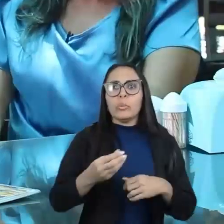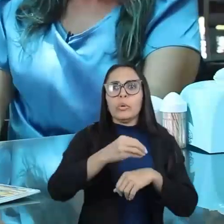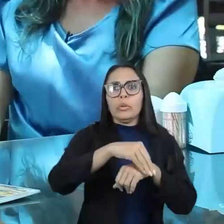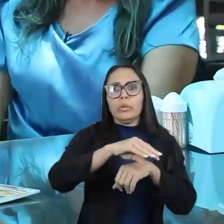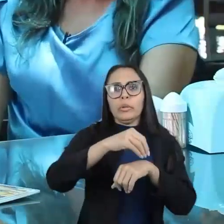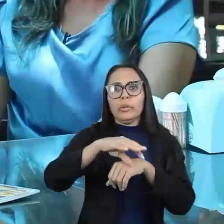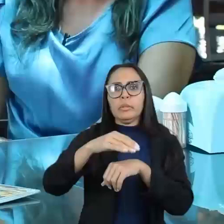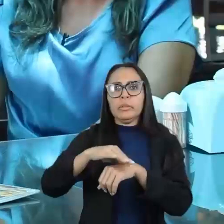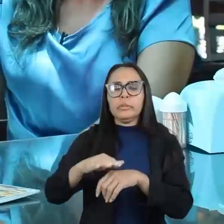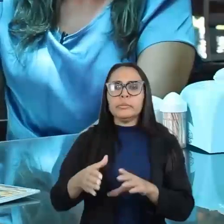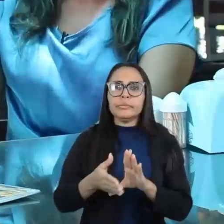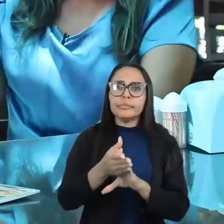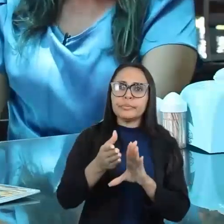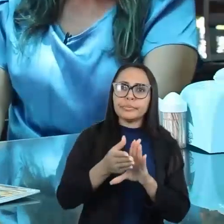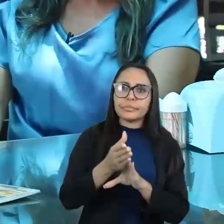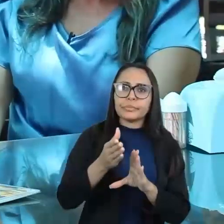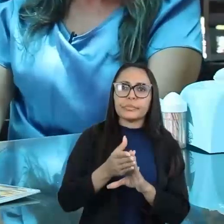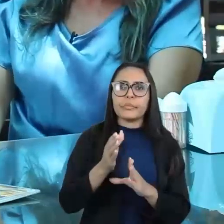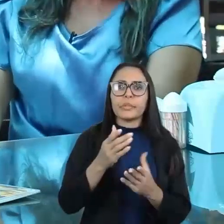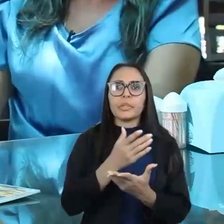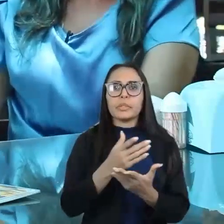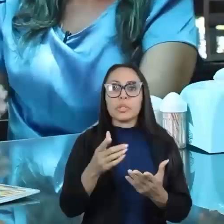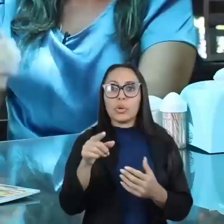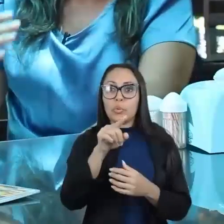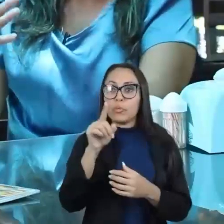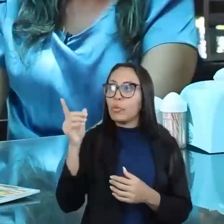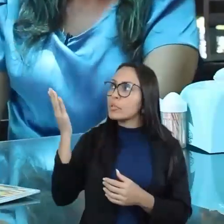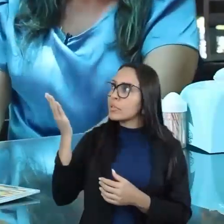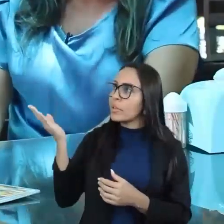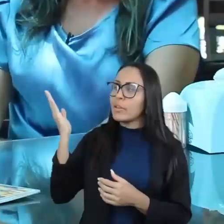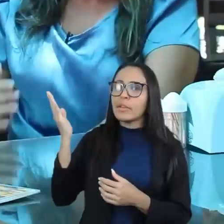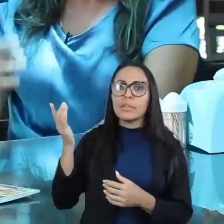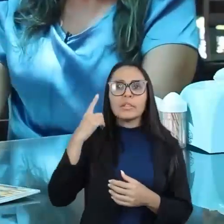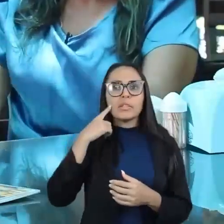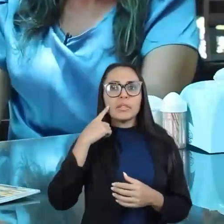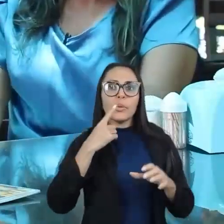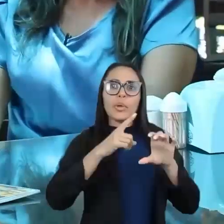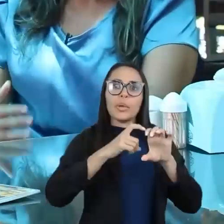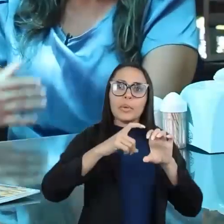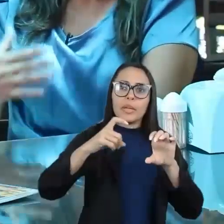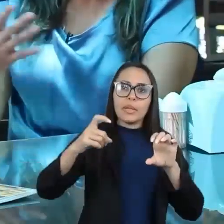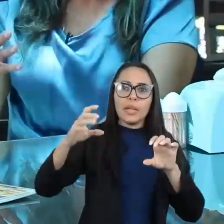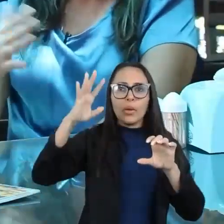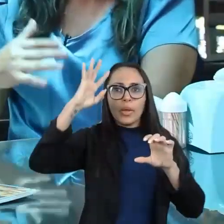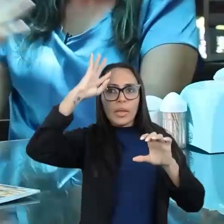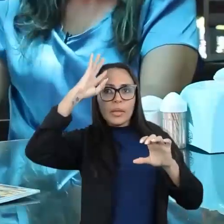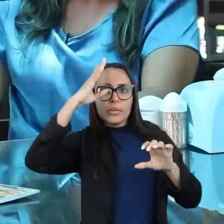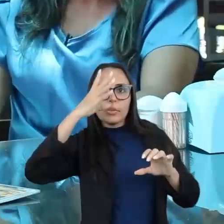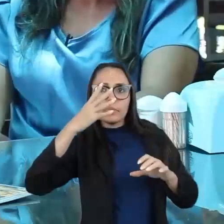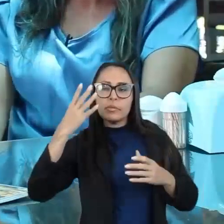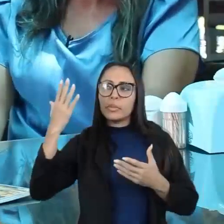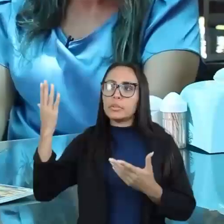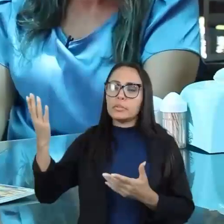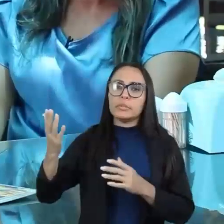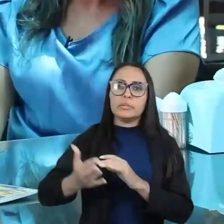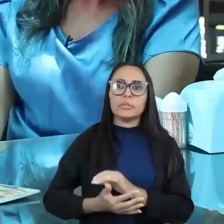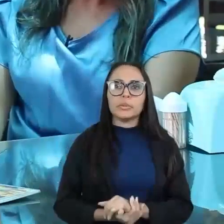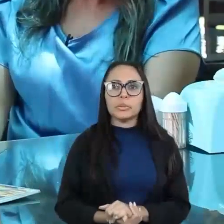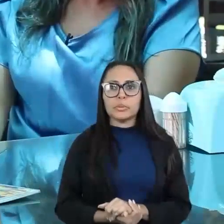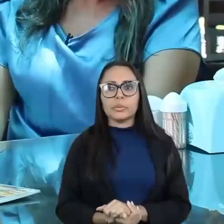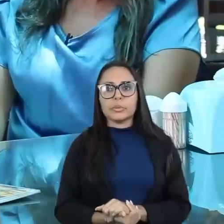para o nosso aluno aí que, assim como você, decidiu empreender, quer empreender, usar esse curso para essa finalidade,